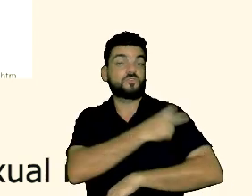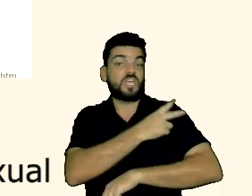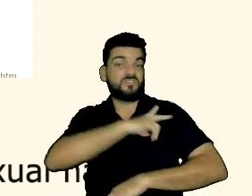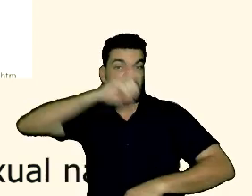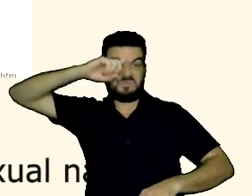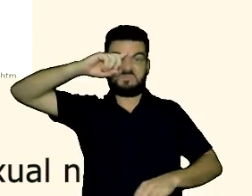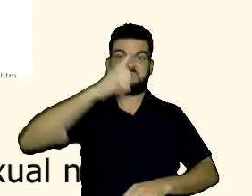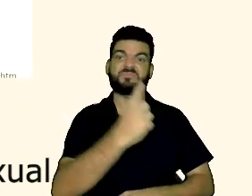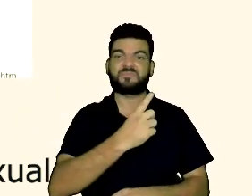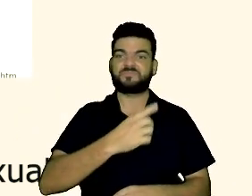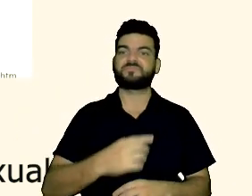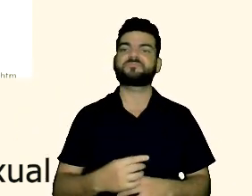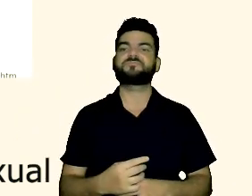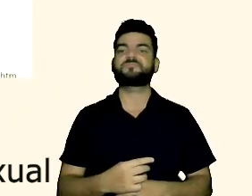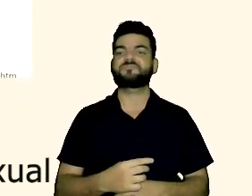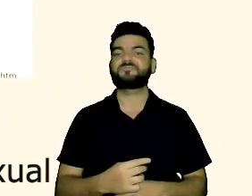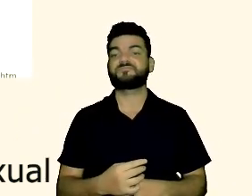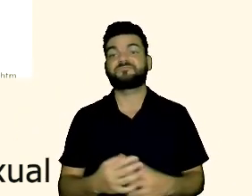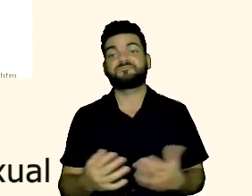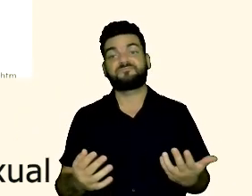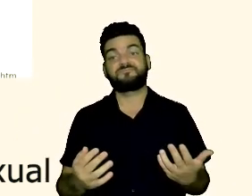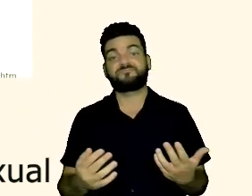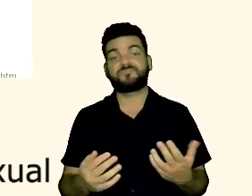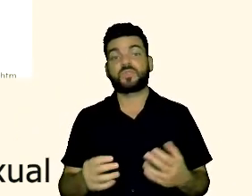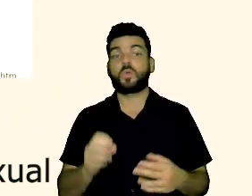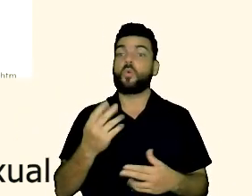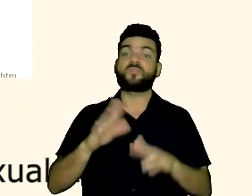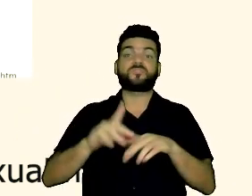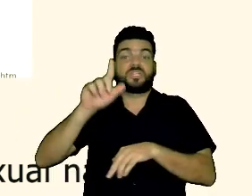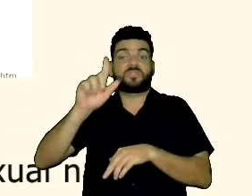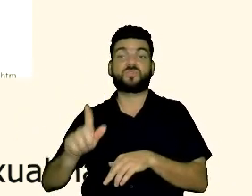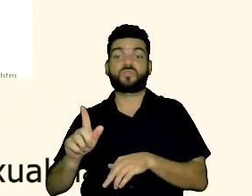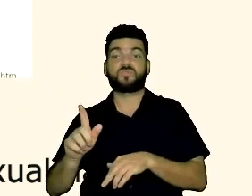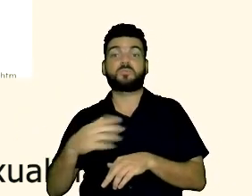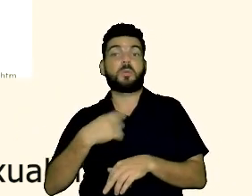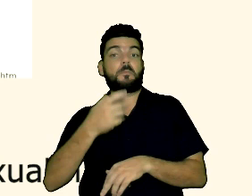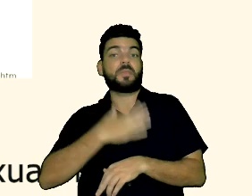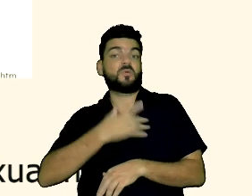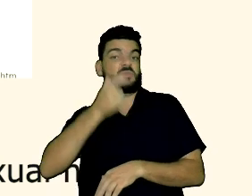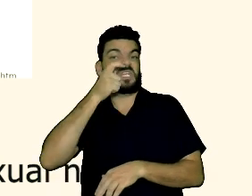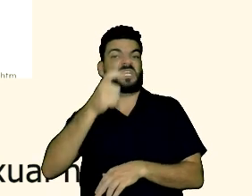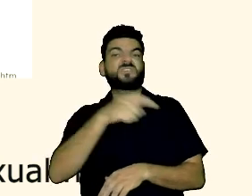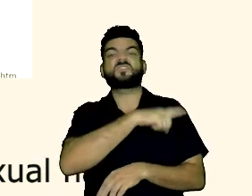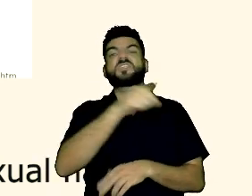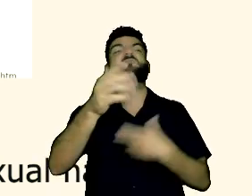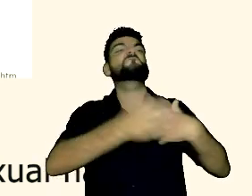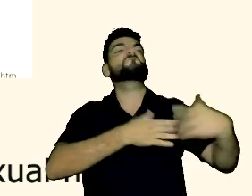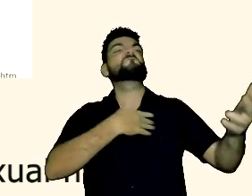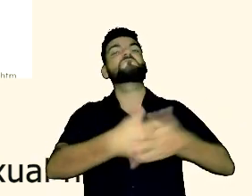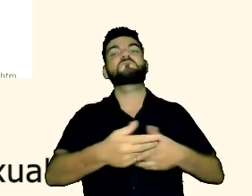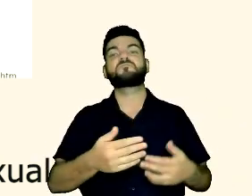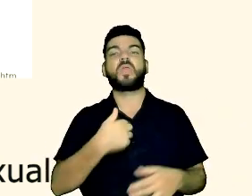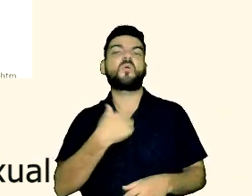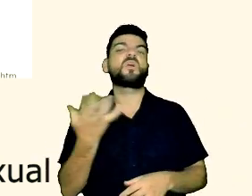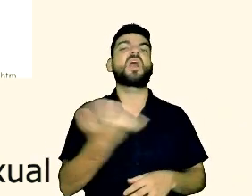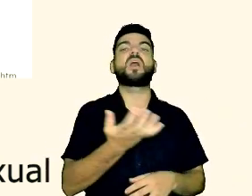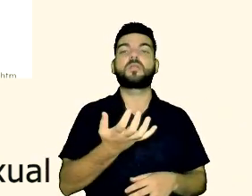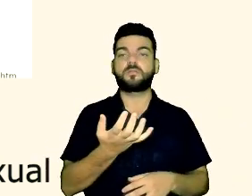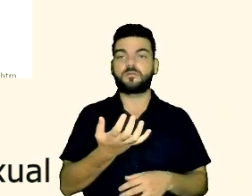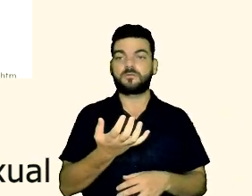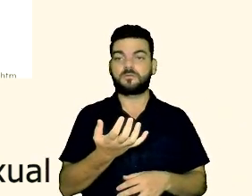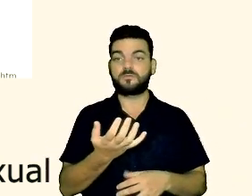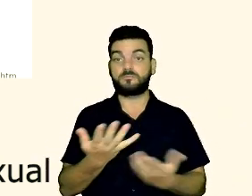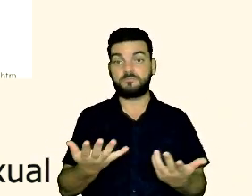coloca à frente os seus interesses do que a realidade da individualidade das pessoas. Então, eu não